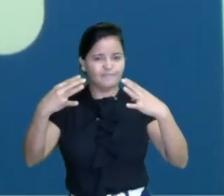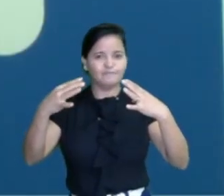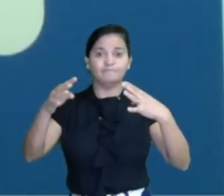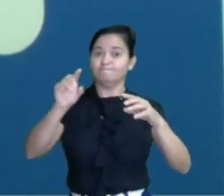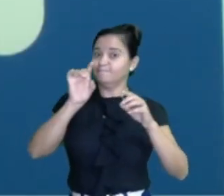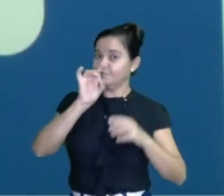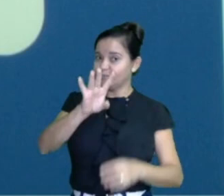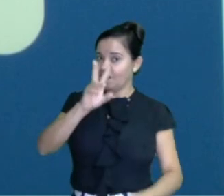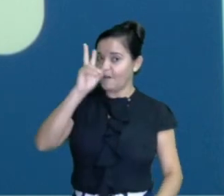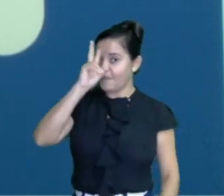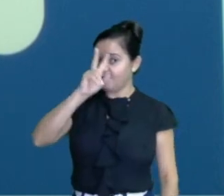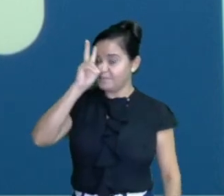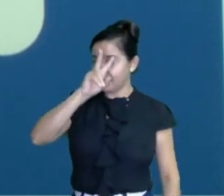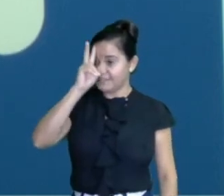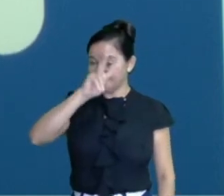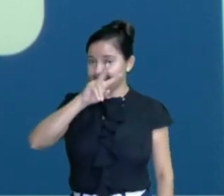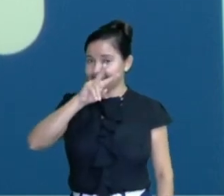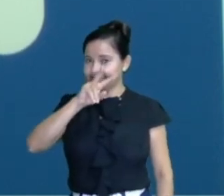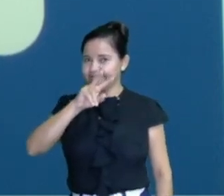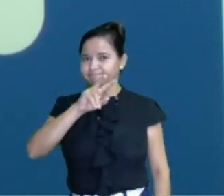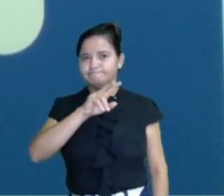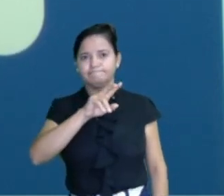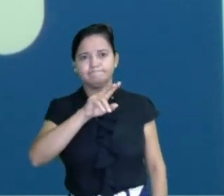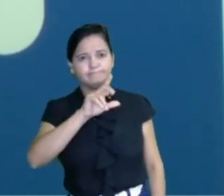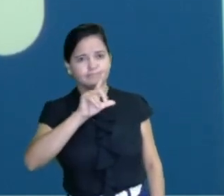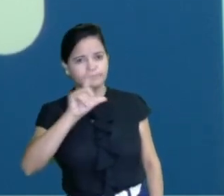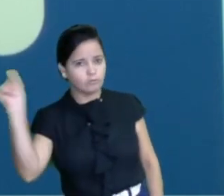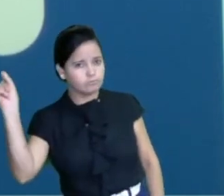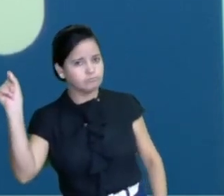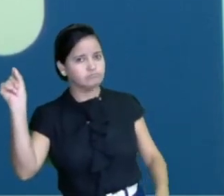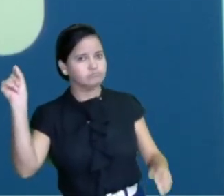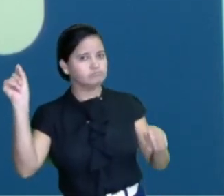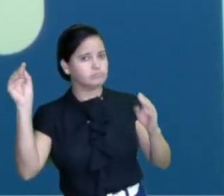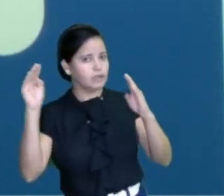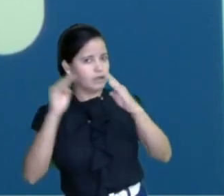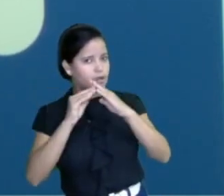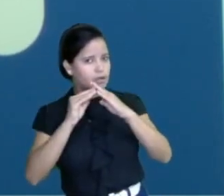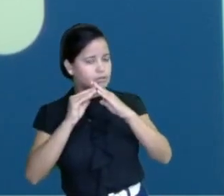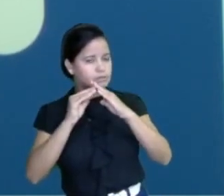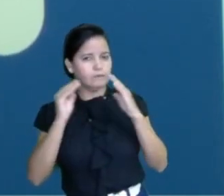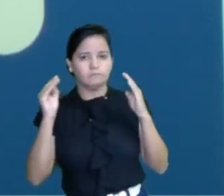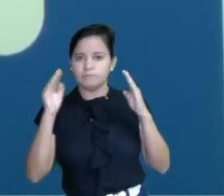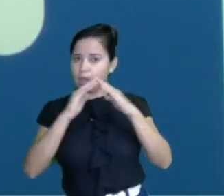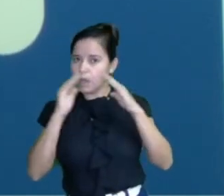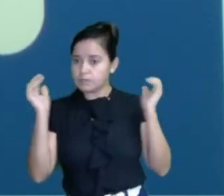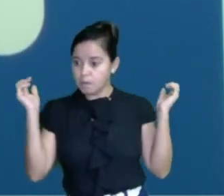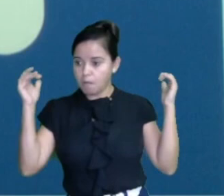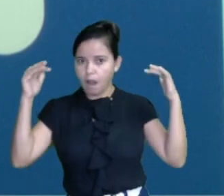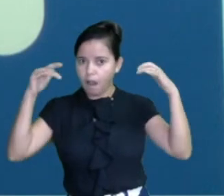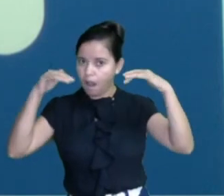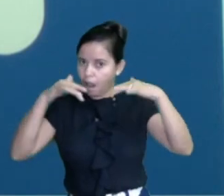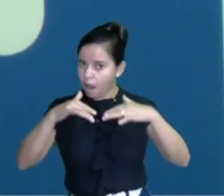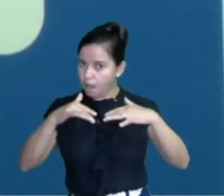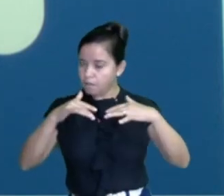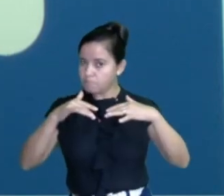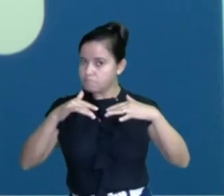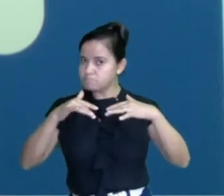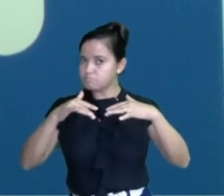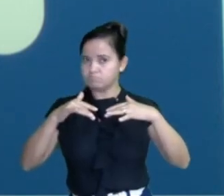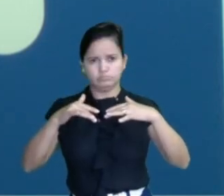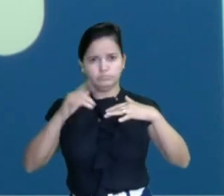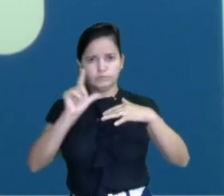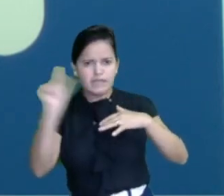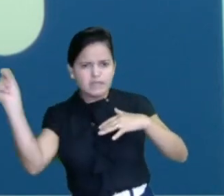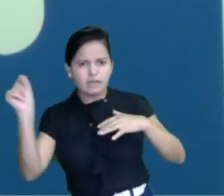só lembrando, não sai de casa, não aglomera, tá certo? Se for sair de casa,